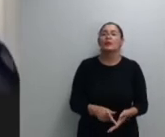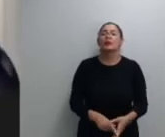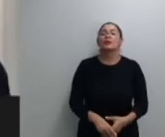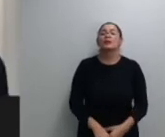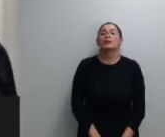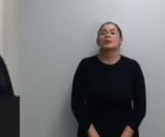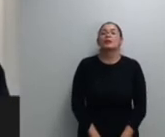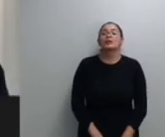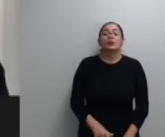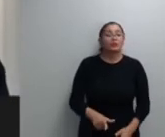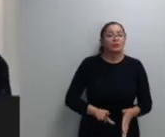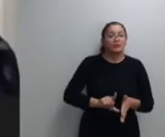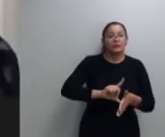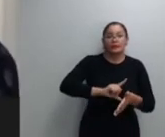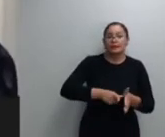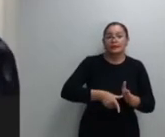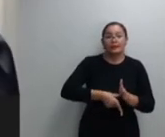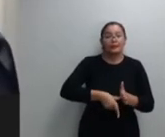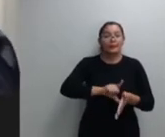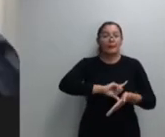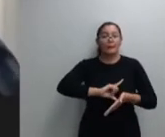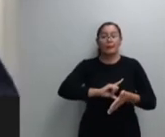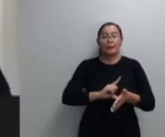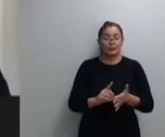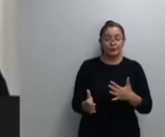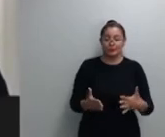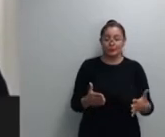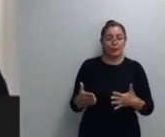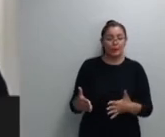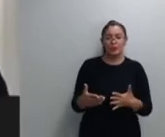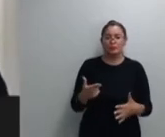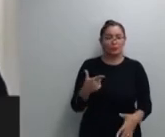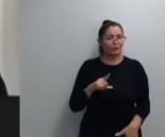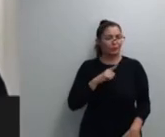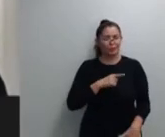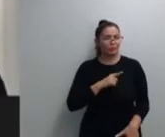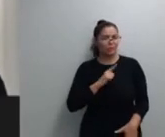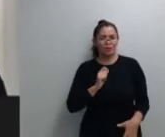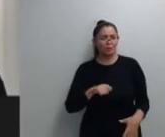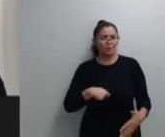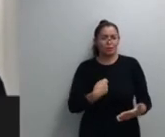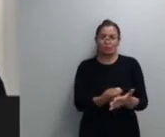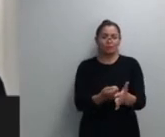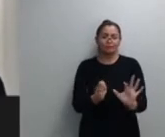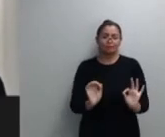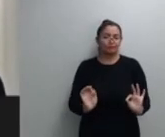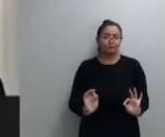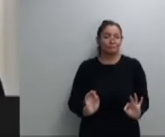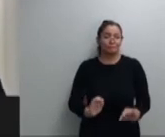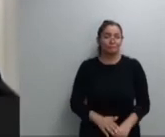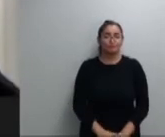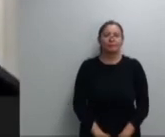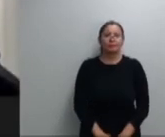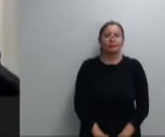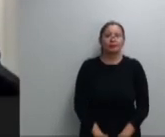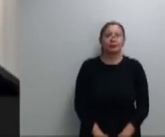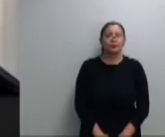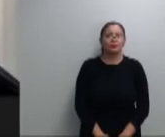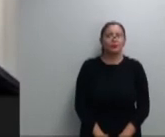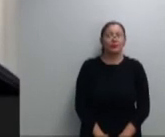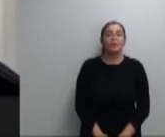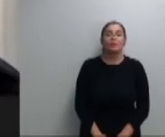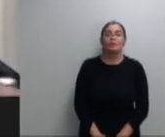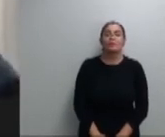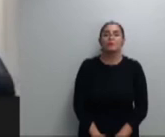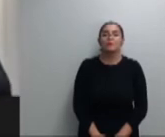do prazo, aí não tem estômago. A meu ver, se a alienação do veículo ou da máquina se der